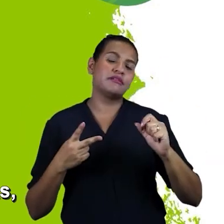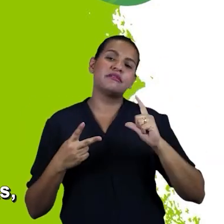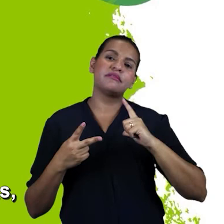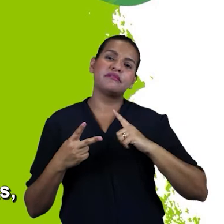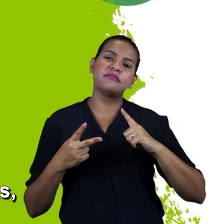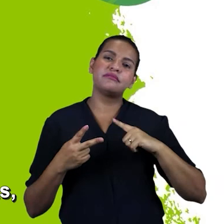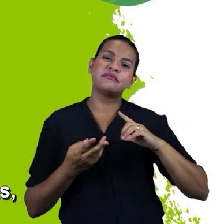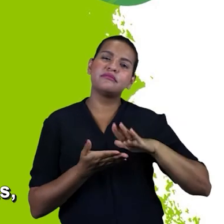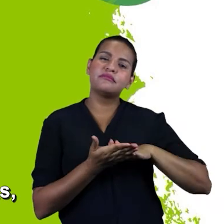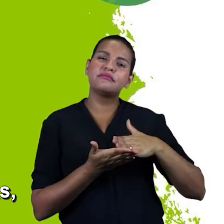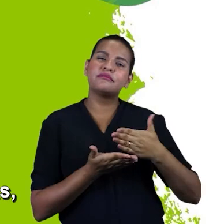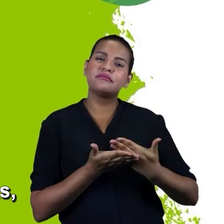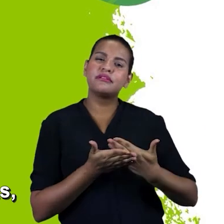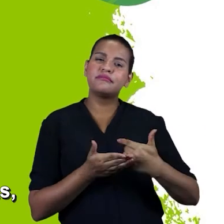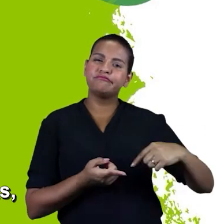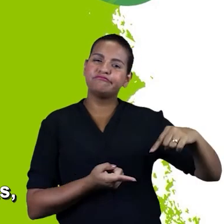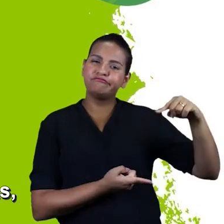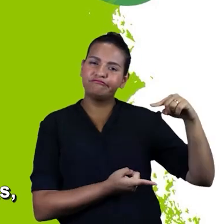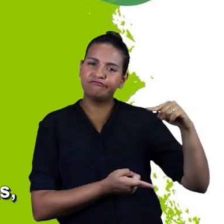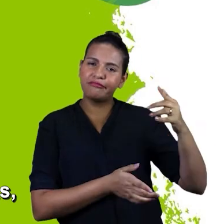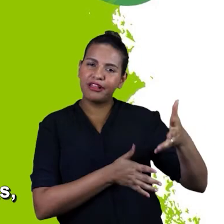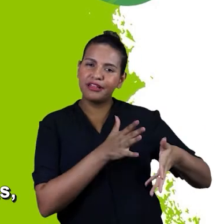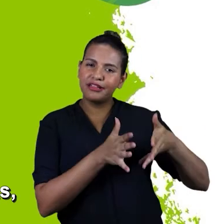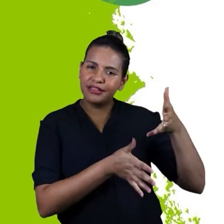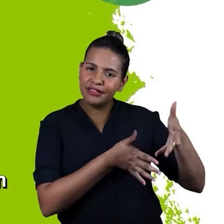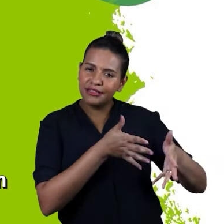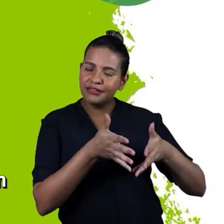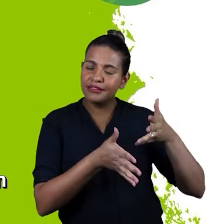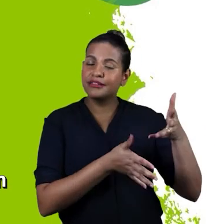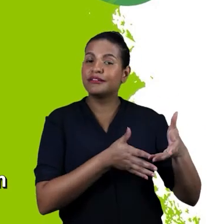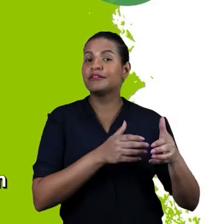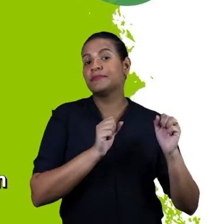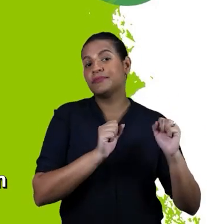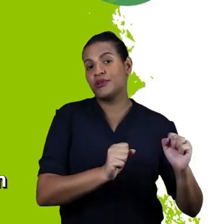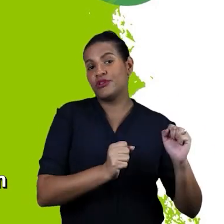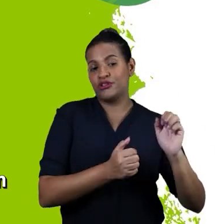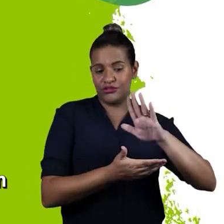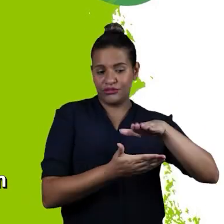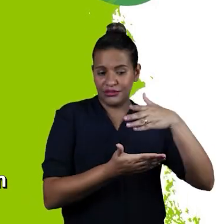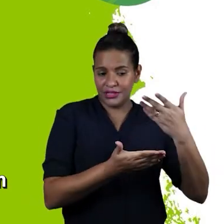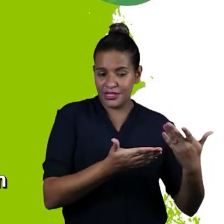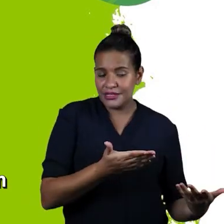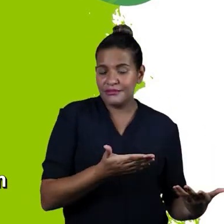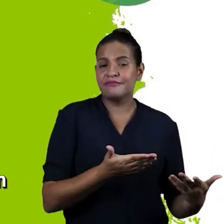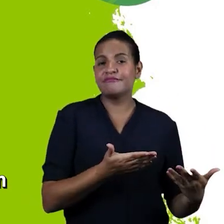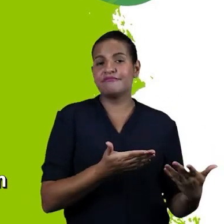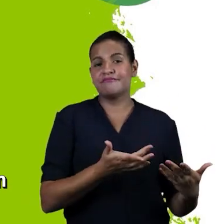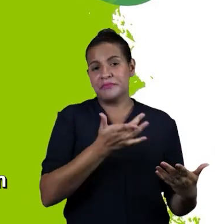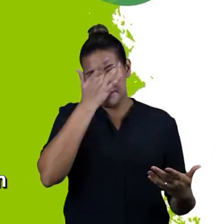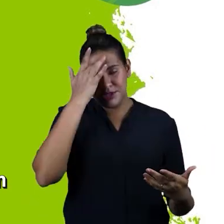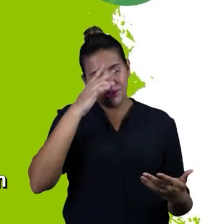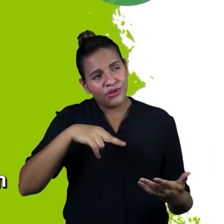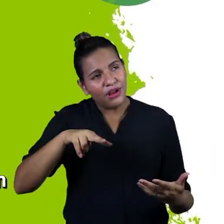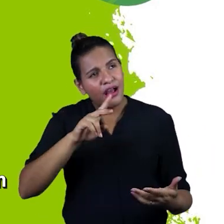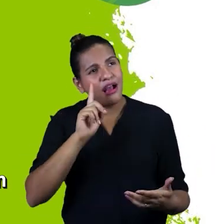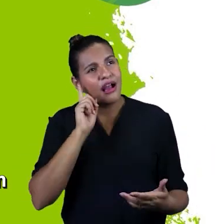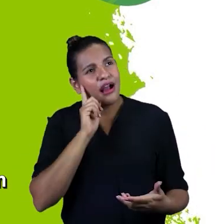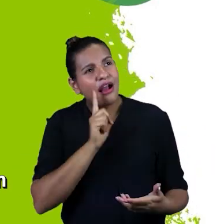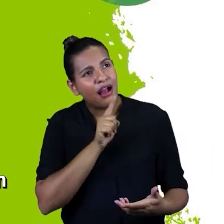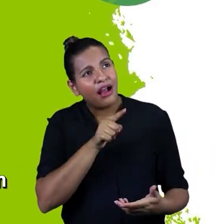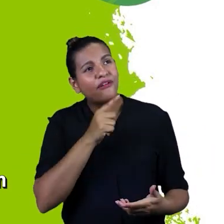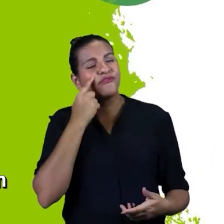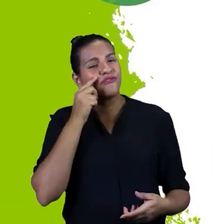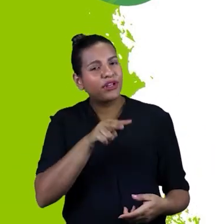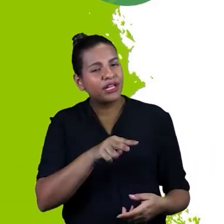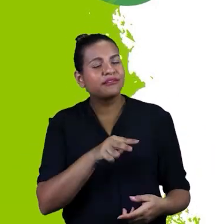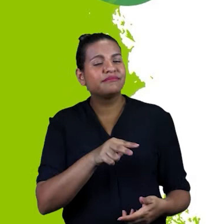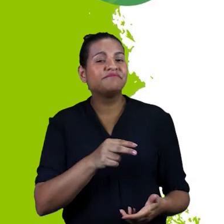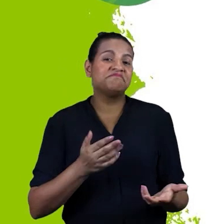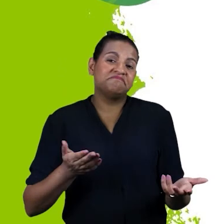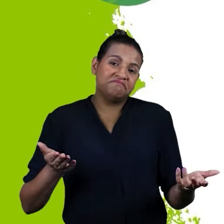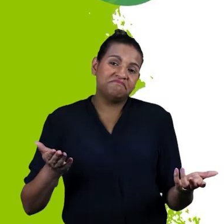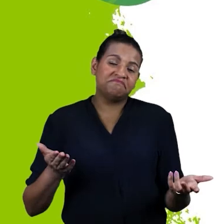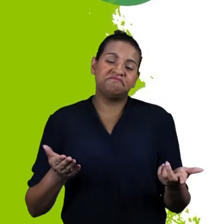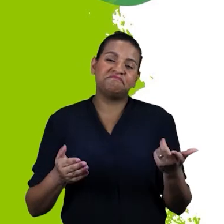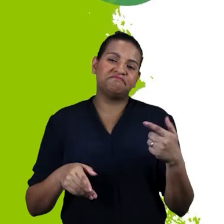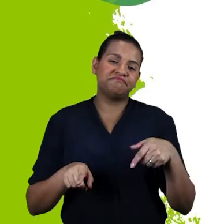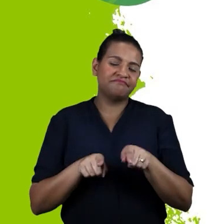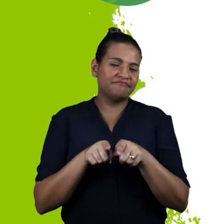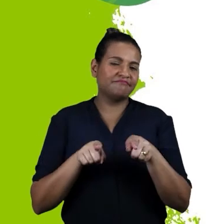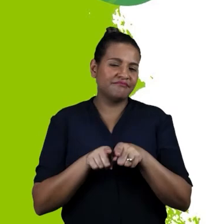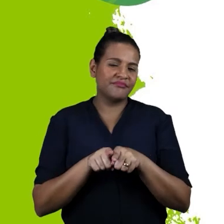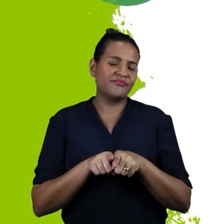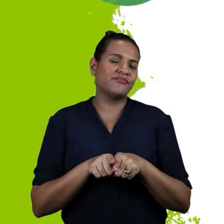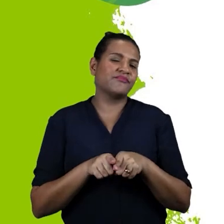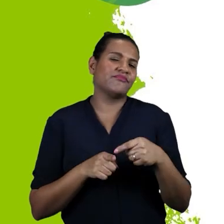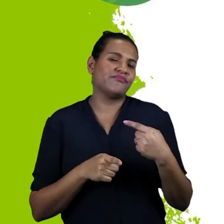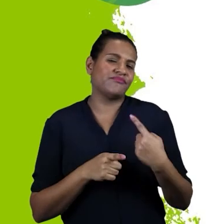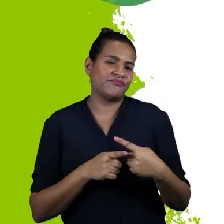colocando visualização em libras, né, para as pessoas também que se utilizam dessa linguagem. As